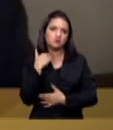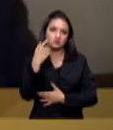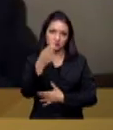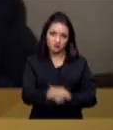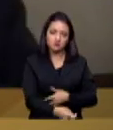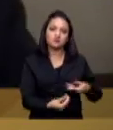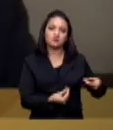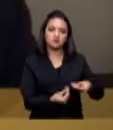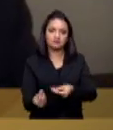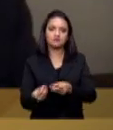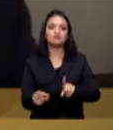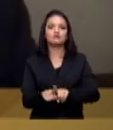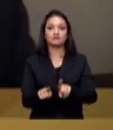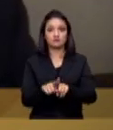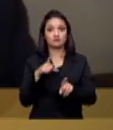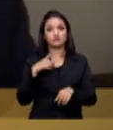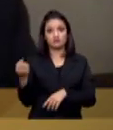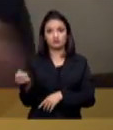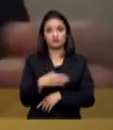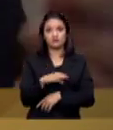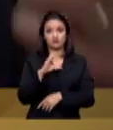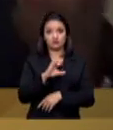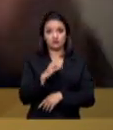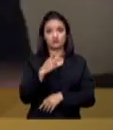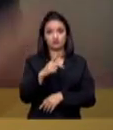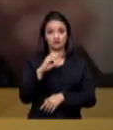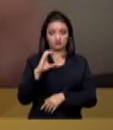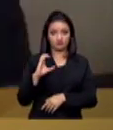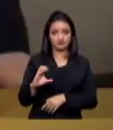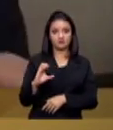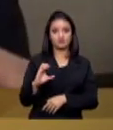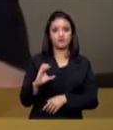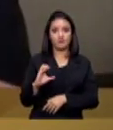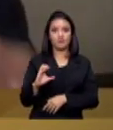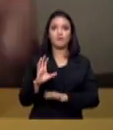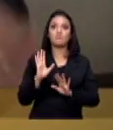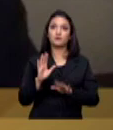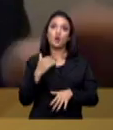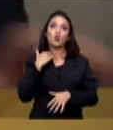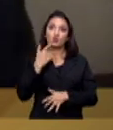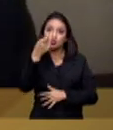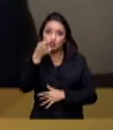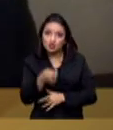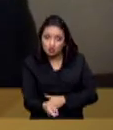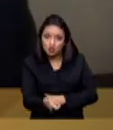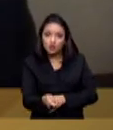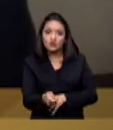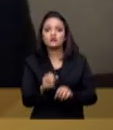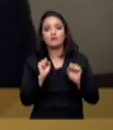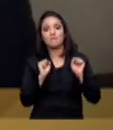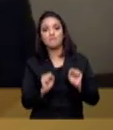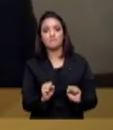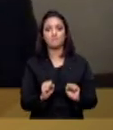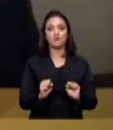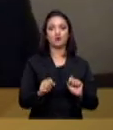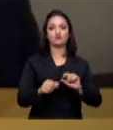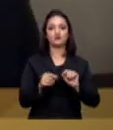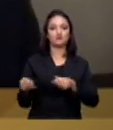também consta no novo Código de Processo Civil. Quer dizer, é dado ao magistrado deferir uma tutela de